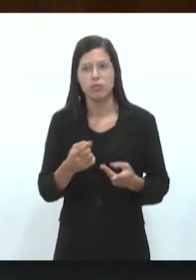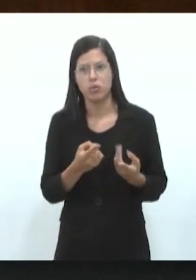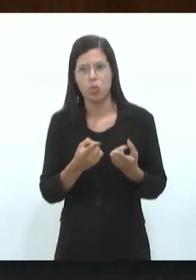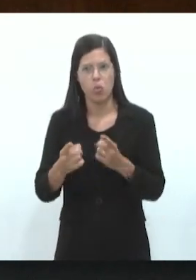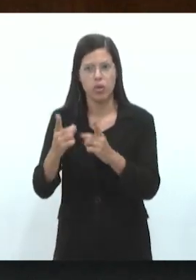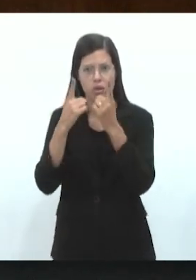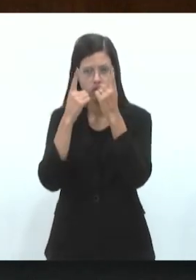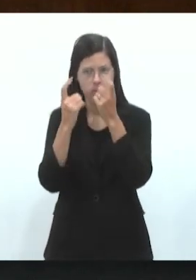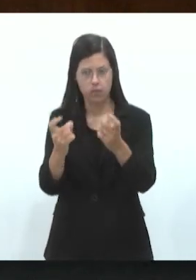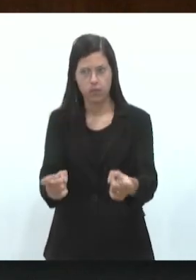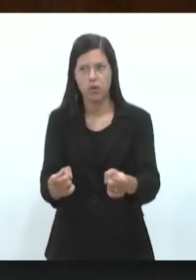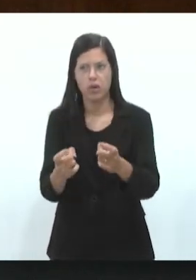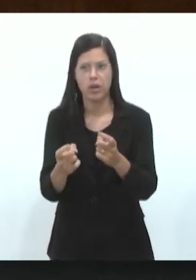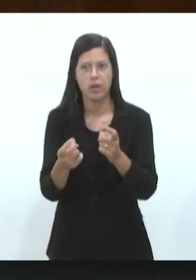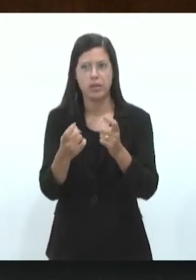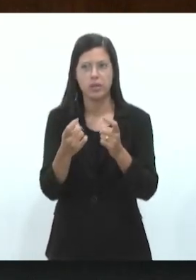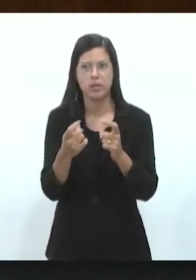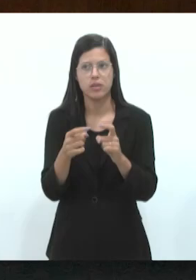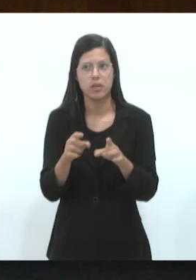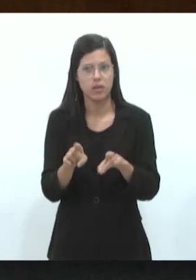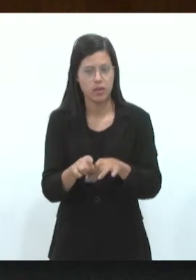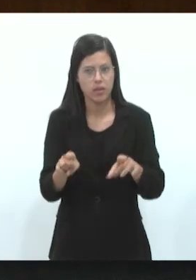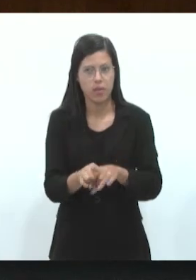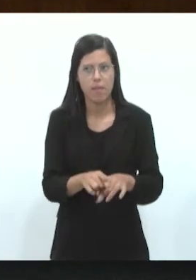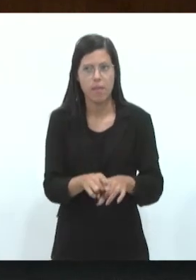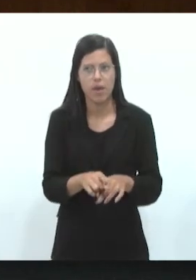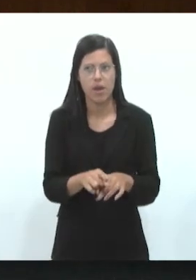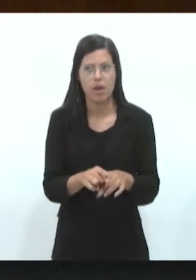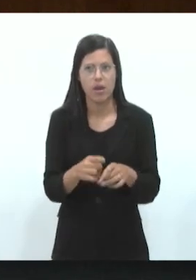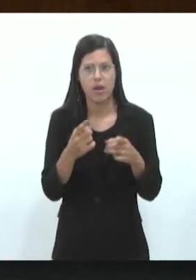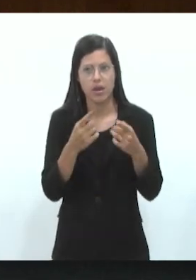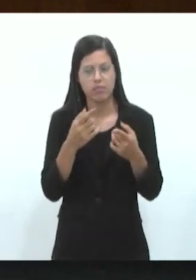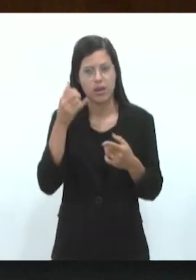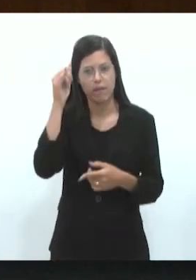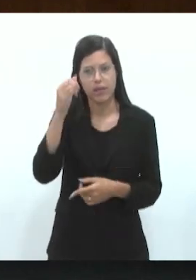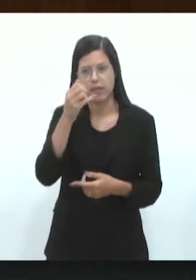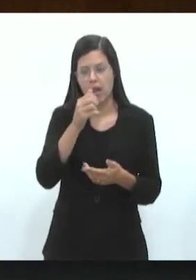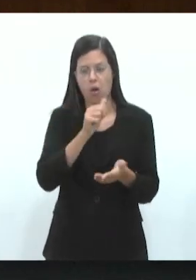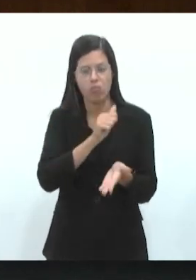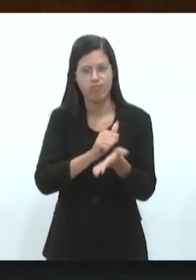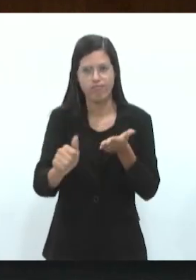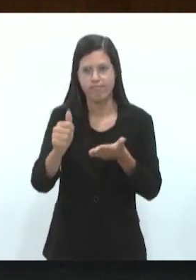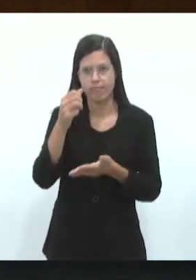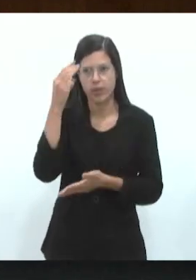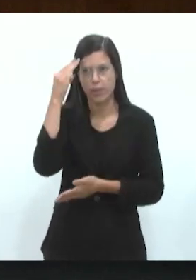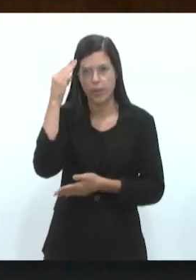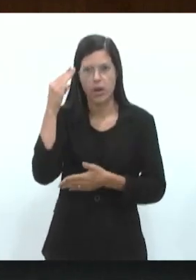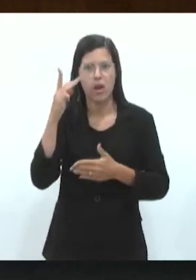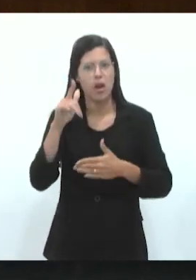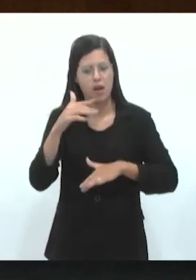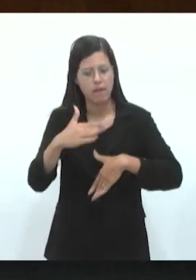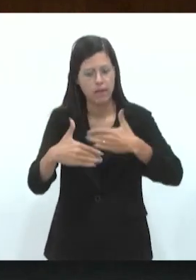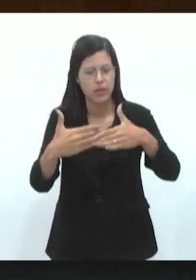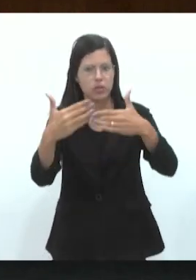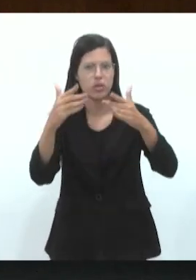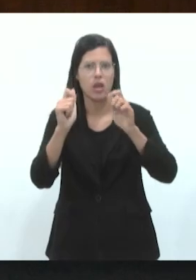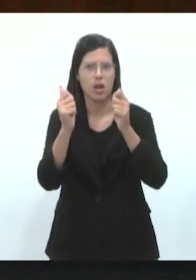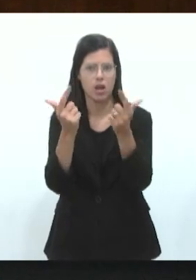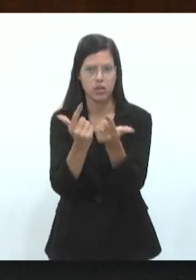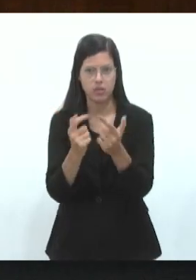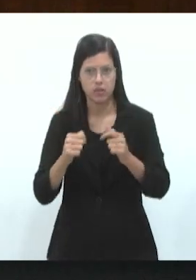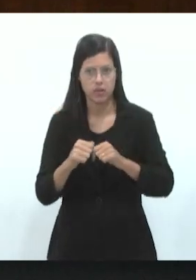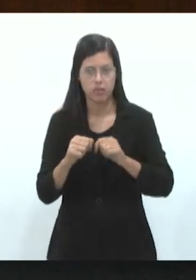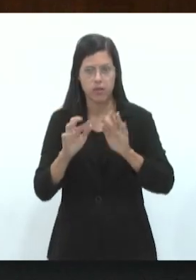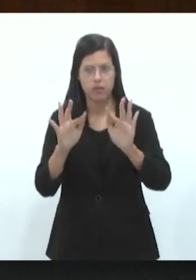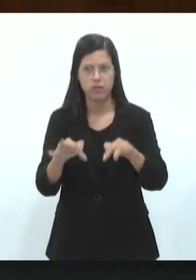da memória com a vida e a luta dela. São importantes avanços que essa casa faz. E, para concluir, eu